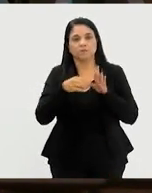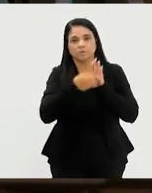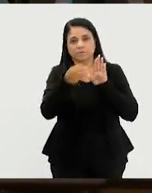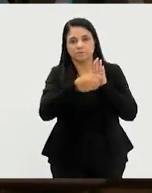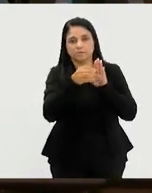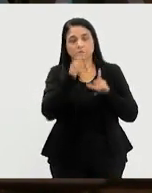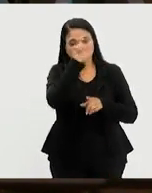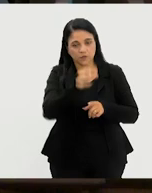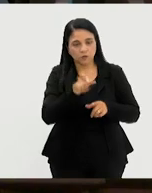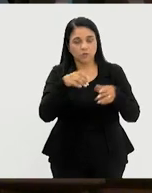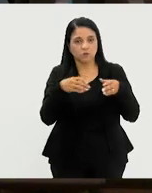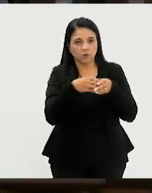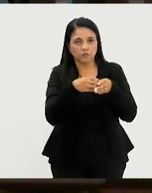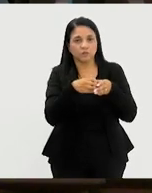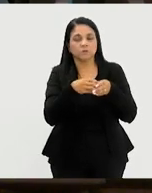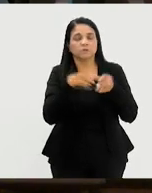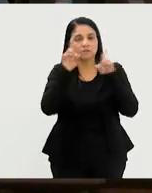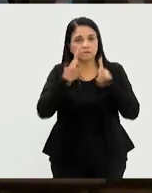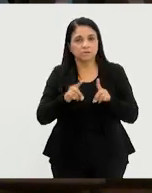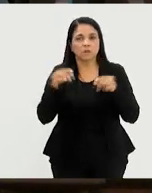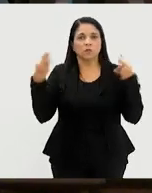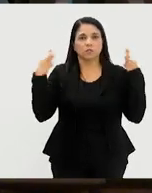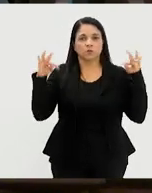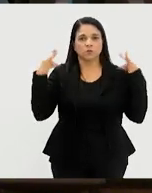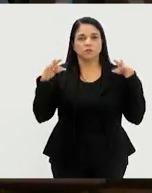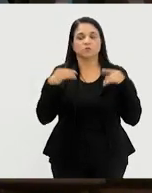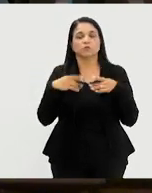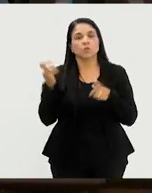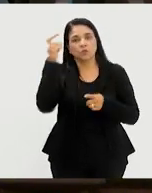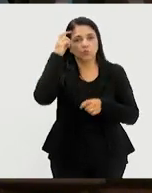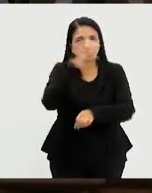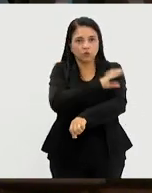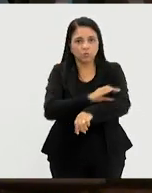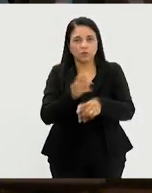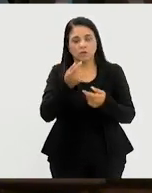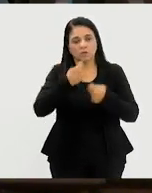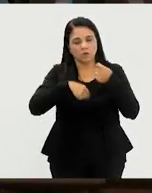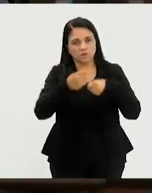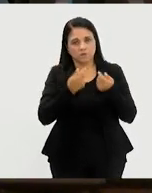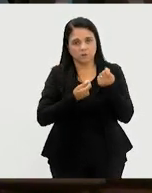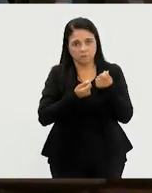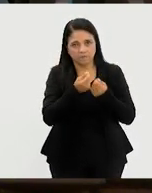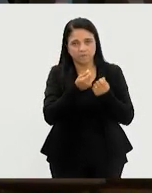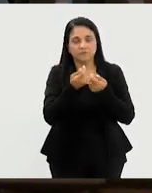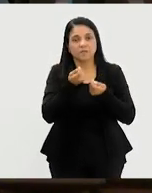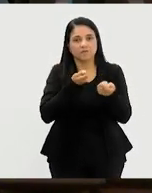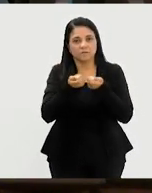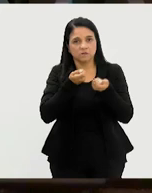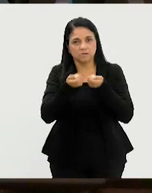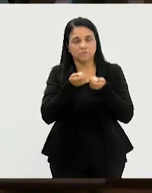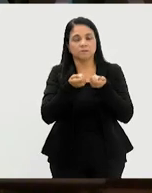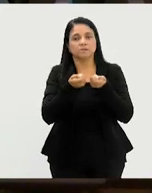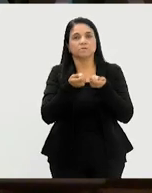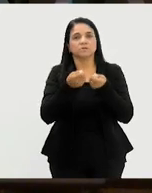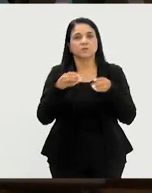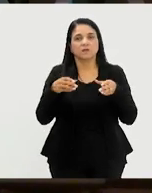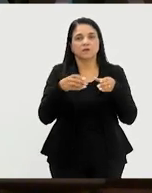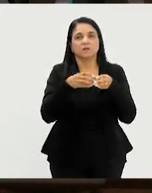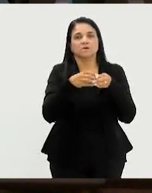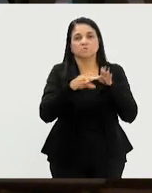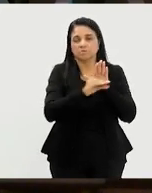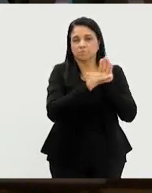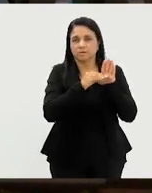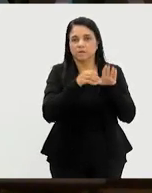deficiência de turismo cultura economia indria comércio orçamento Finanças fiscalização financeira e controle Enda de plenário